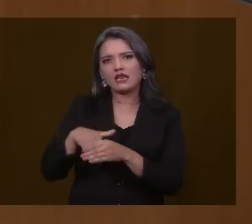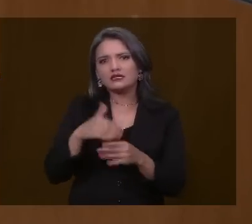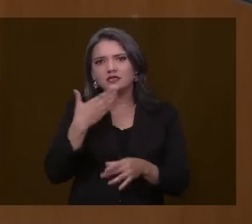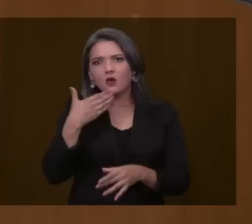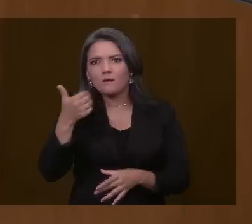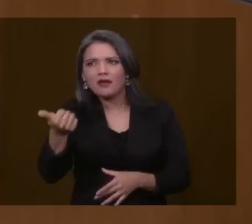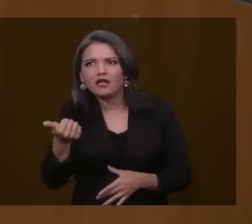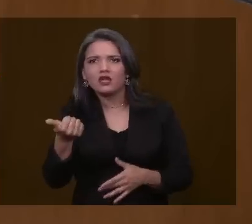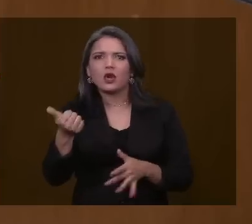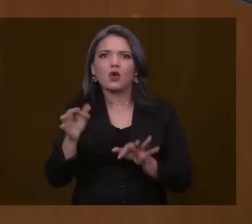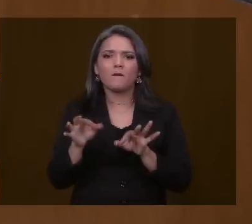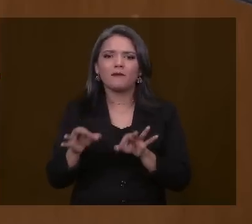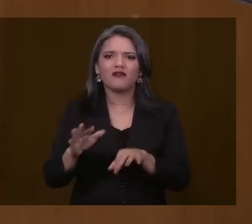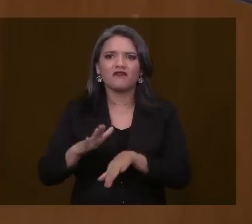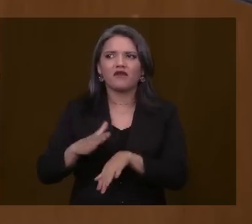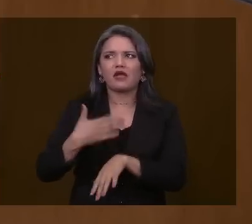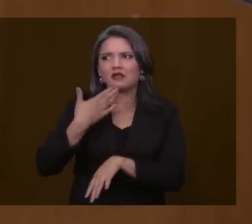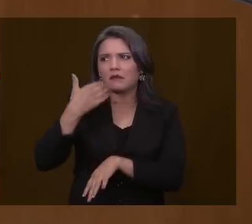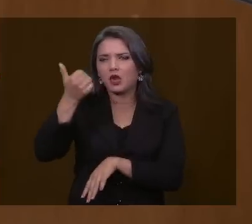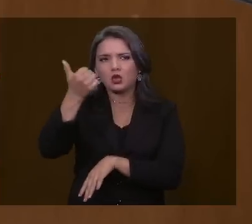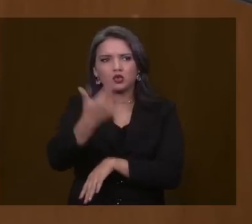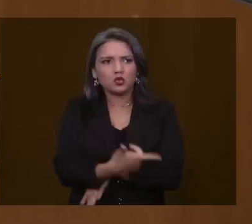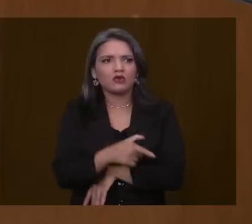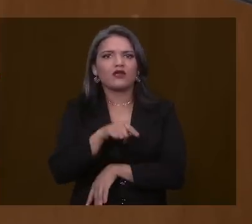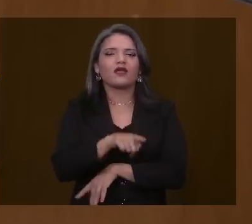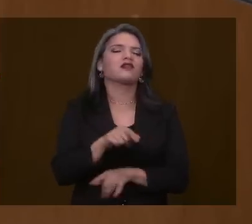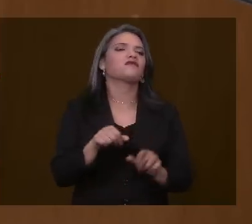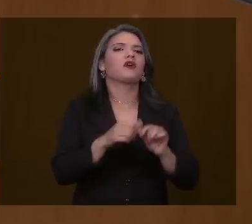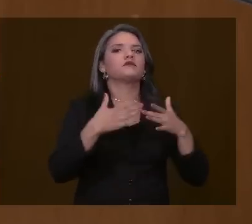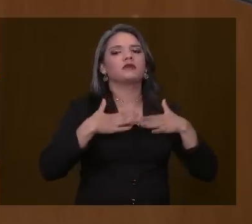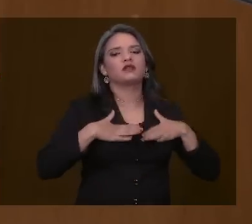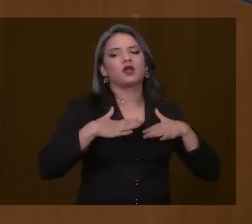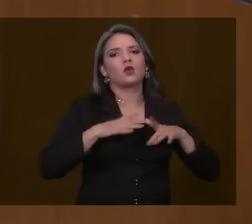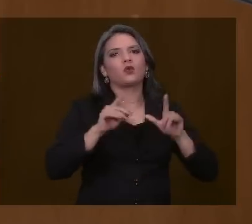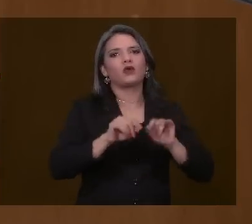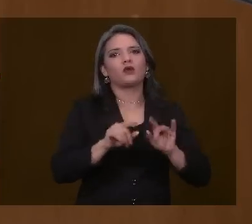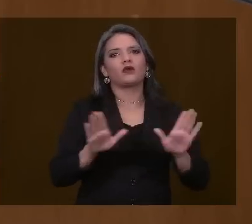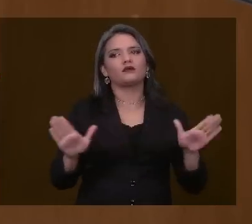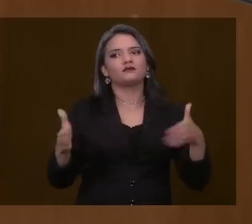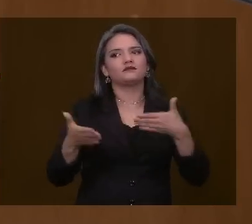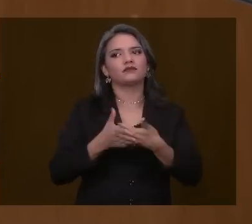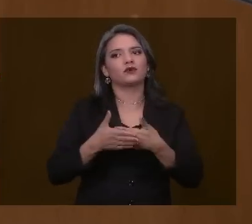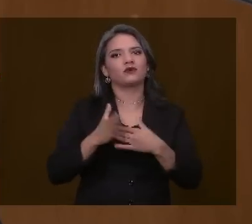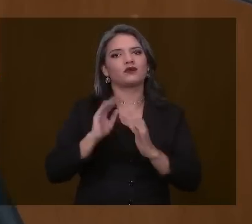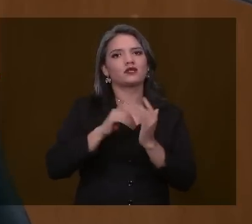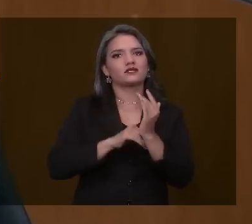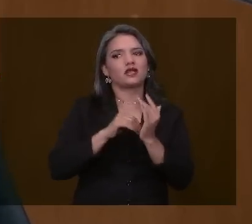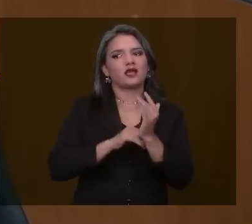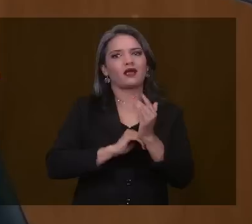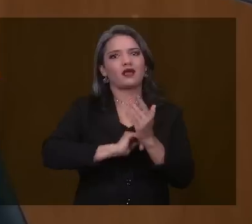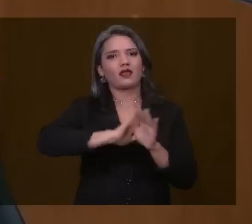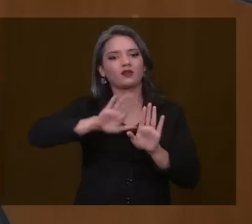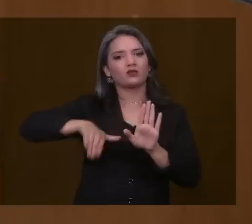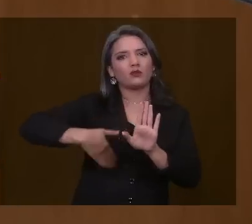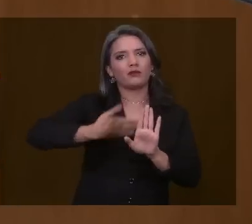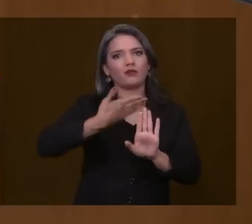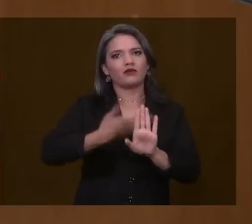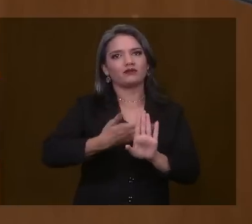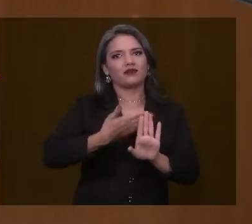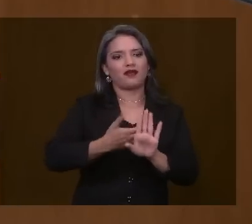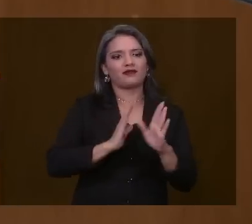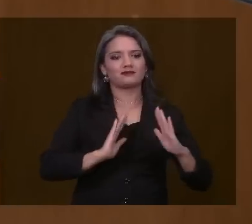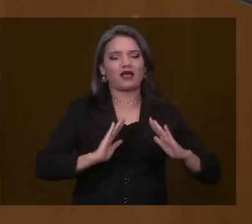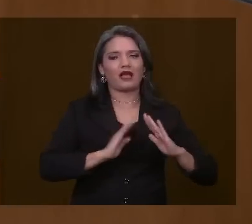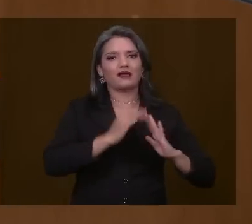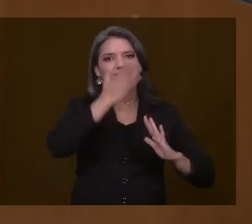que aquelas que se fazem com todo o sossego, de portas fechadas, clandestinamente, na casa dos